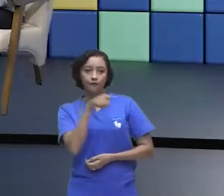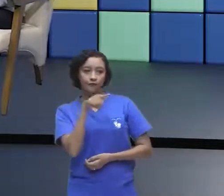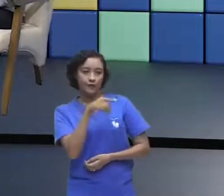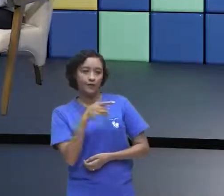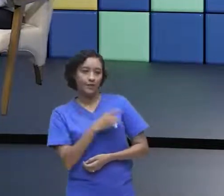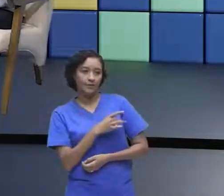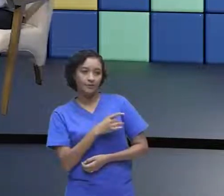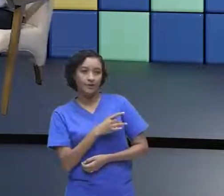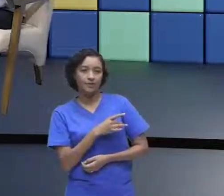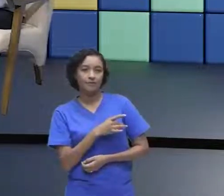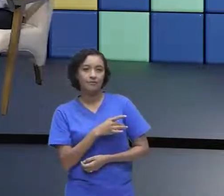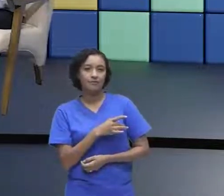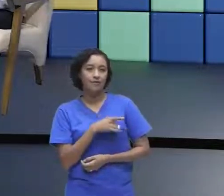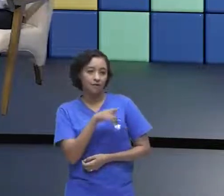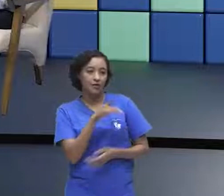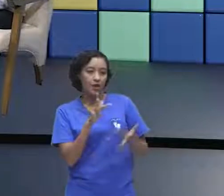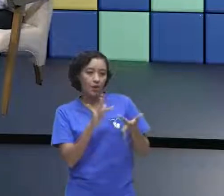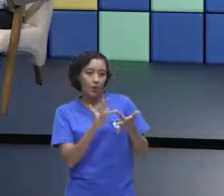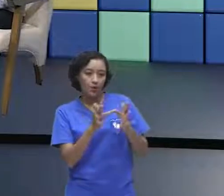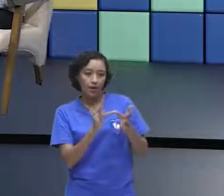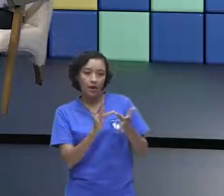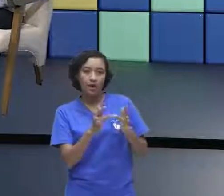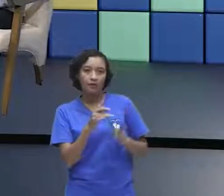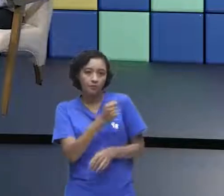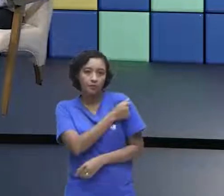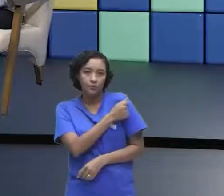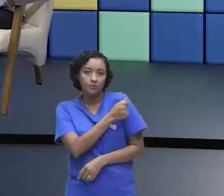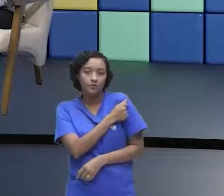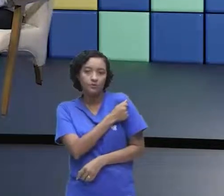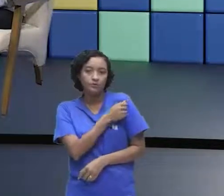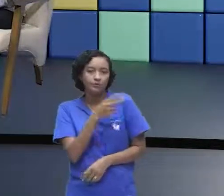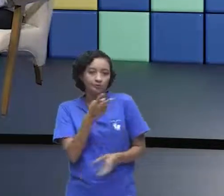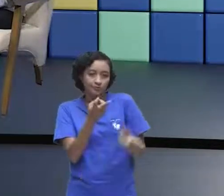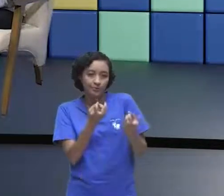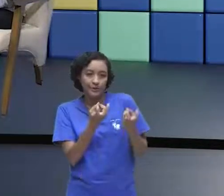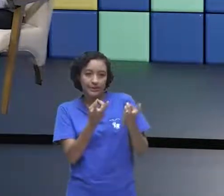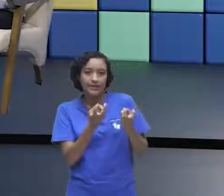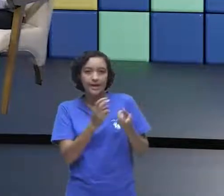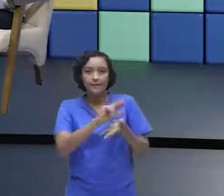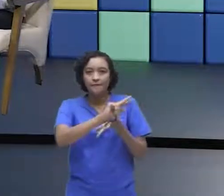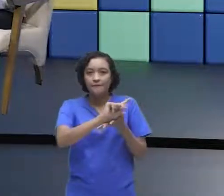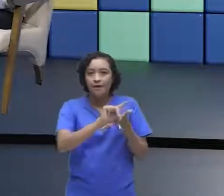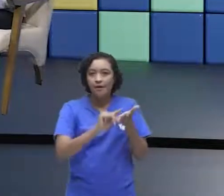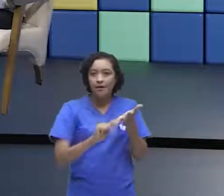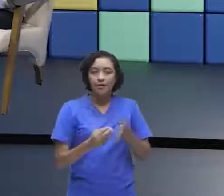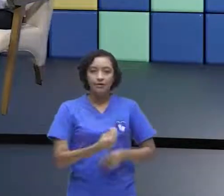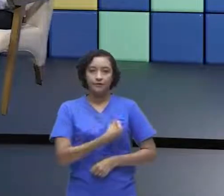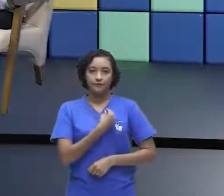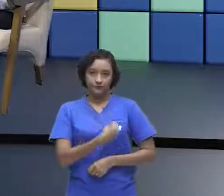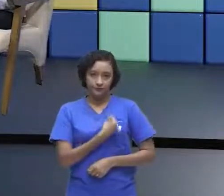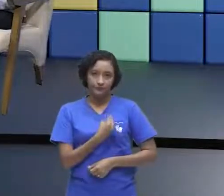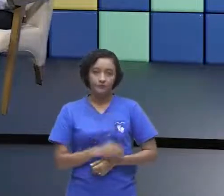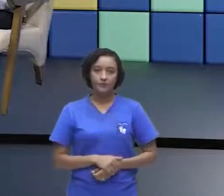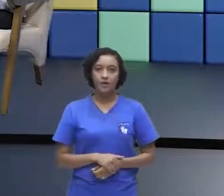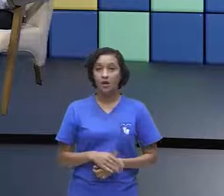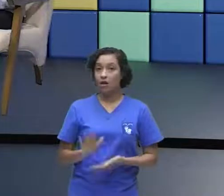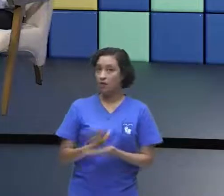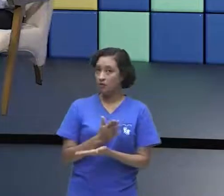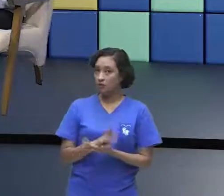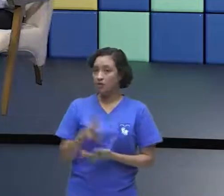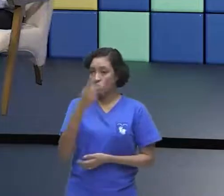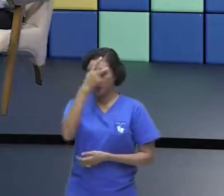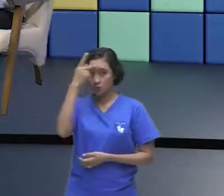contato direto com os nossos alunos deve ter diversas realidades, né? Sim. Então, às vezes a pessoa tem medo de alguma determinada